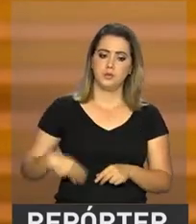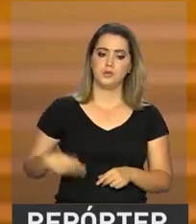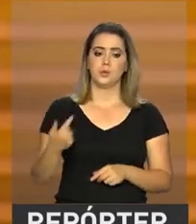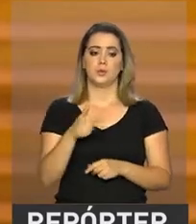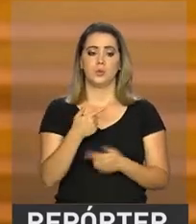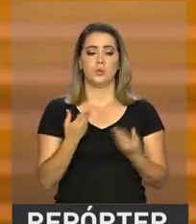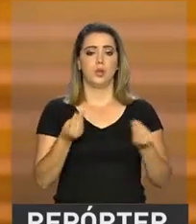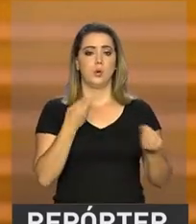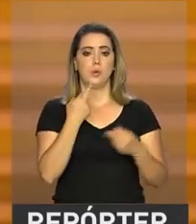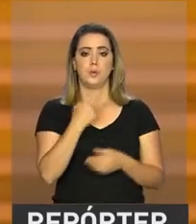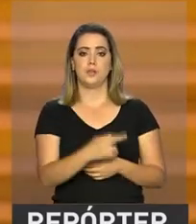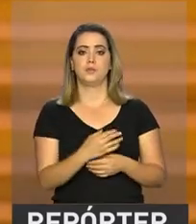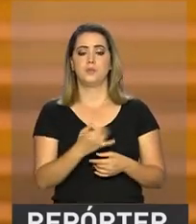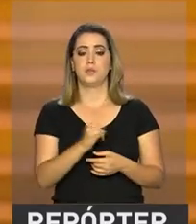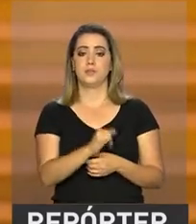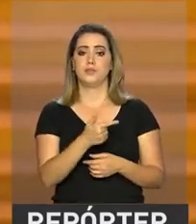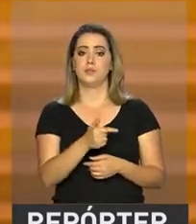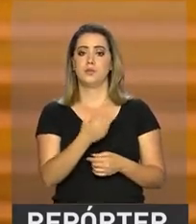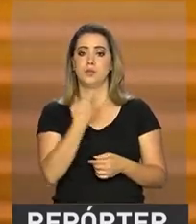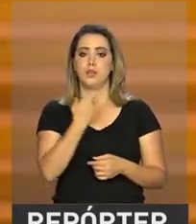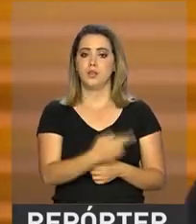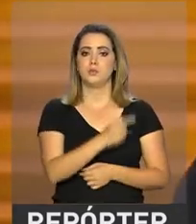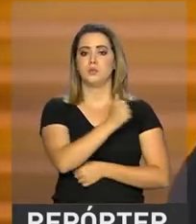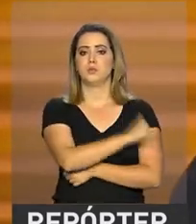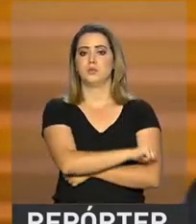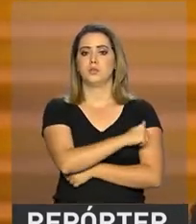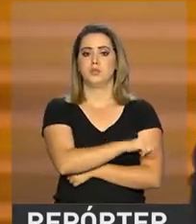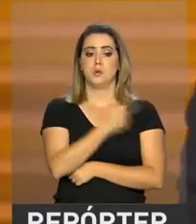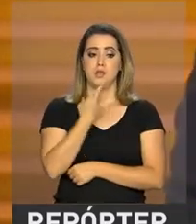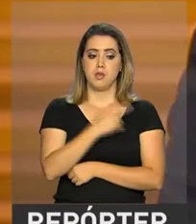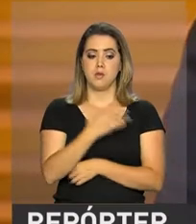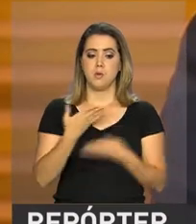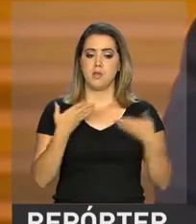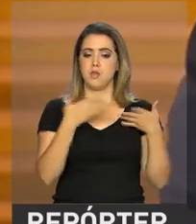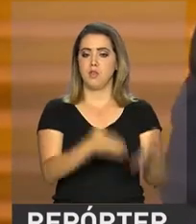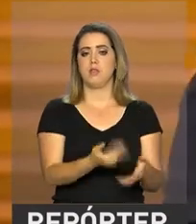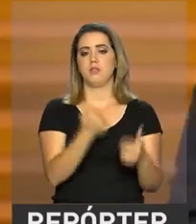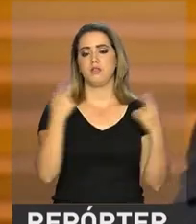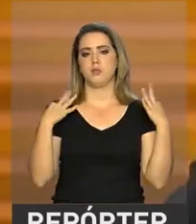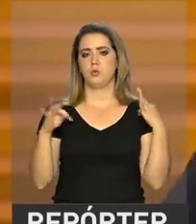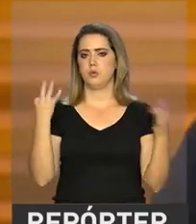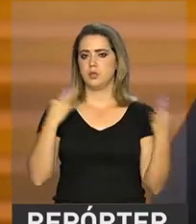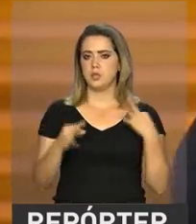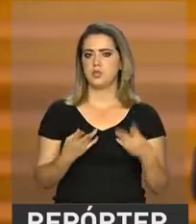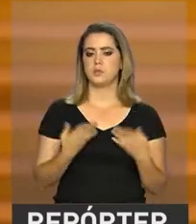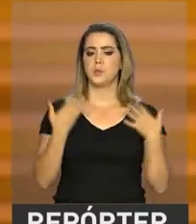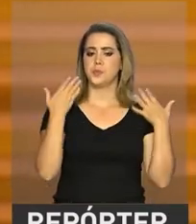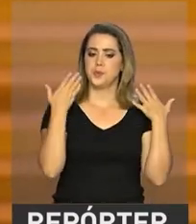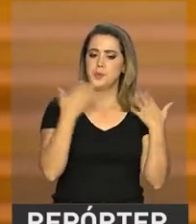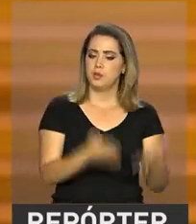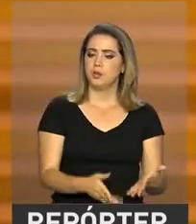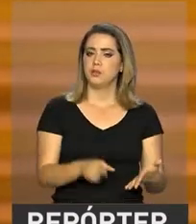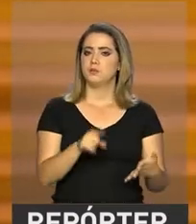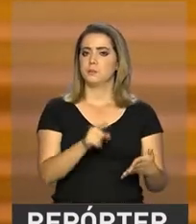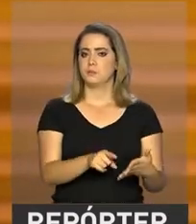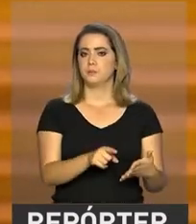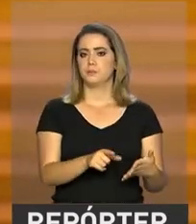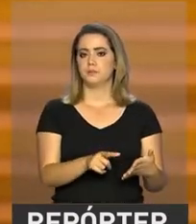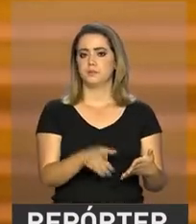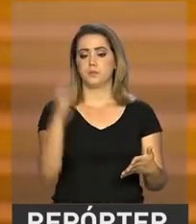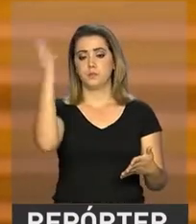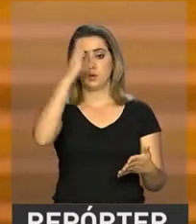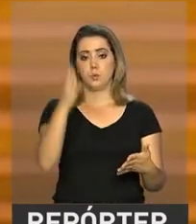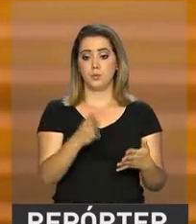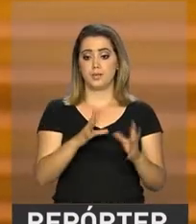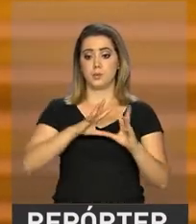não houver solução para o Rio de Janeiro. O Rio de Janeiro é a porta de entrada do turismo, o Rio de Janeiro é a referência do